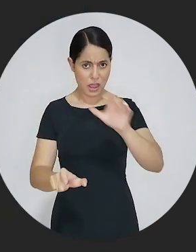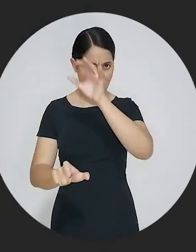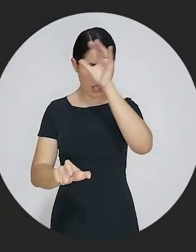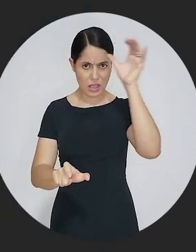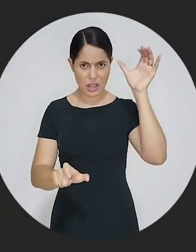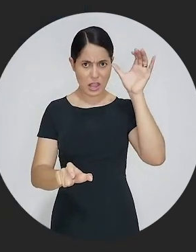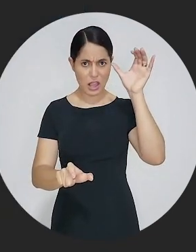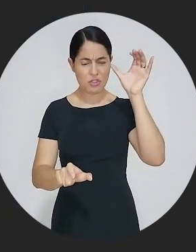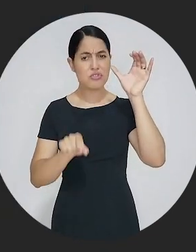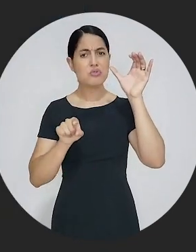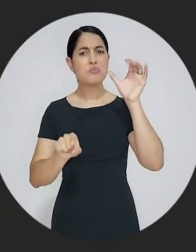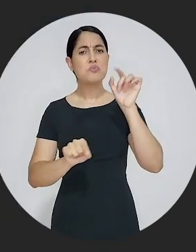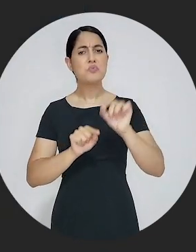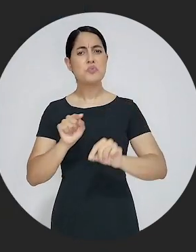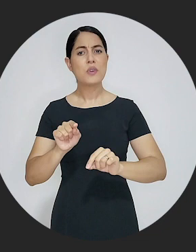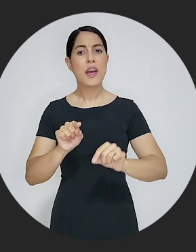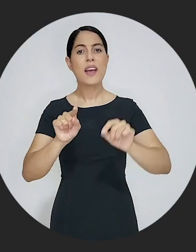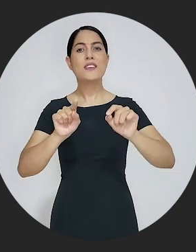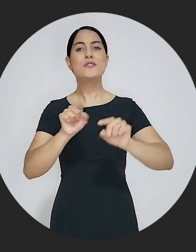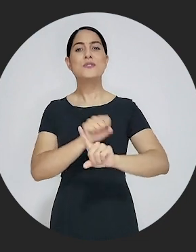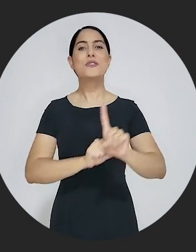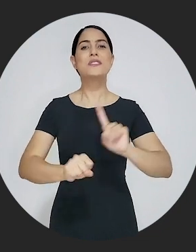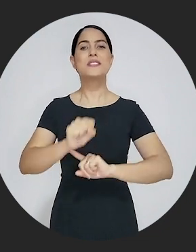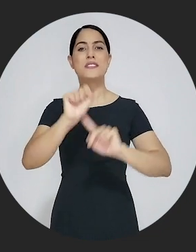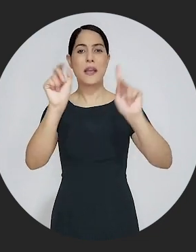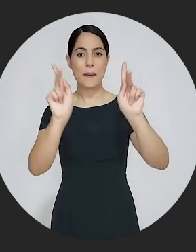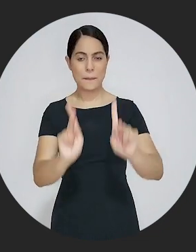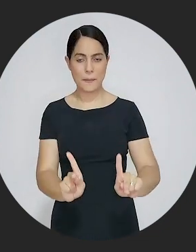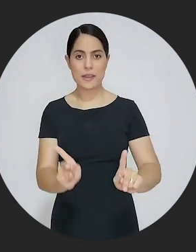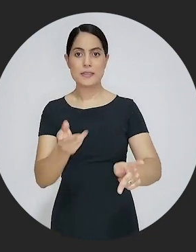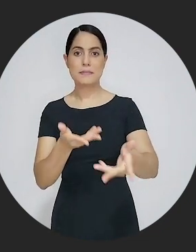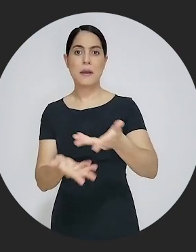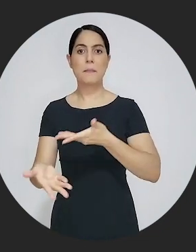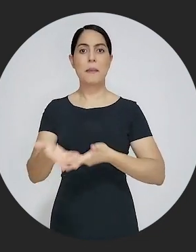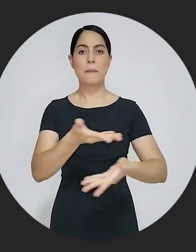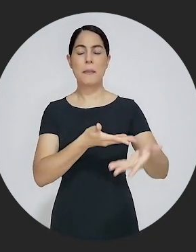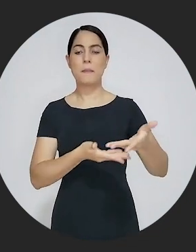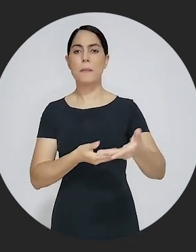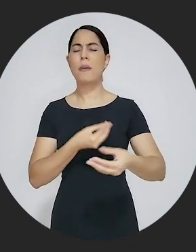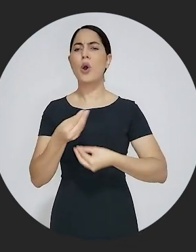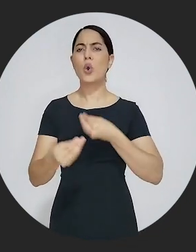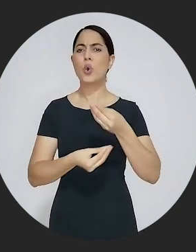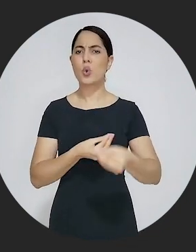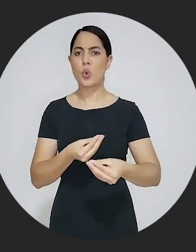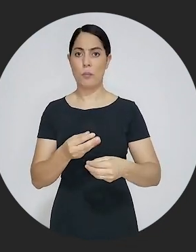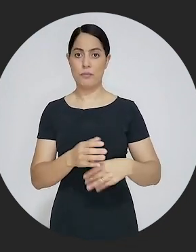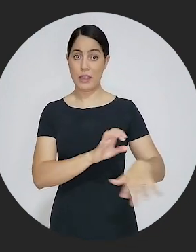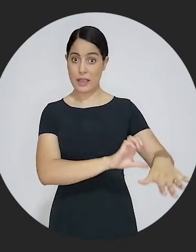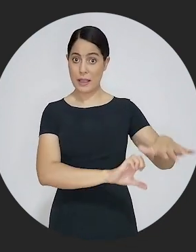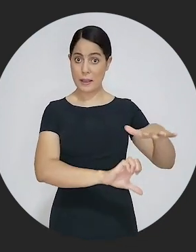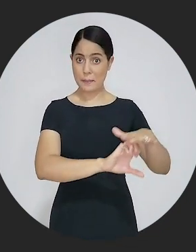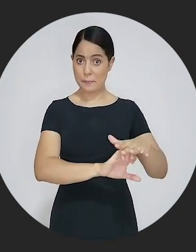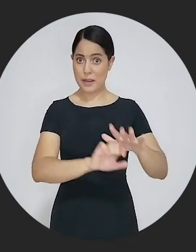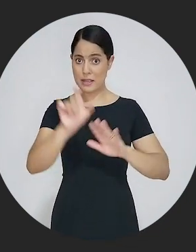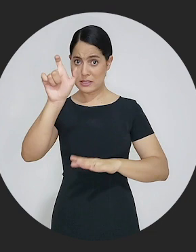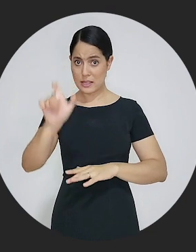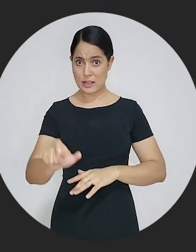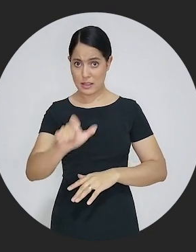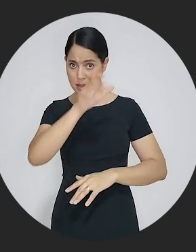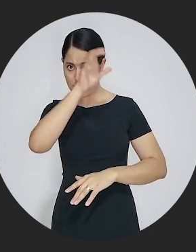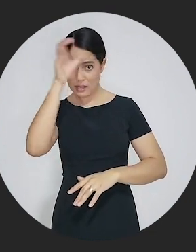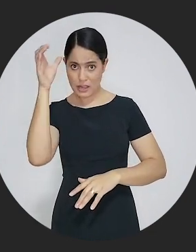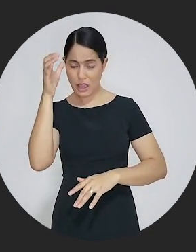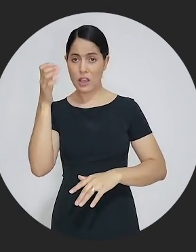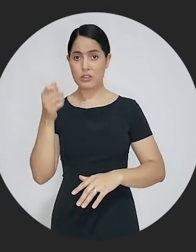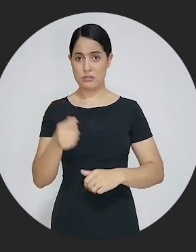significa falar de pacificação social. Afinal de contas, solucionar as relações de consumo e entre relação